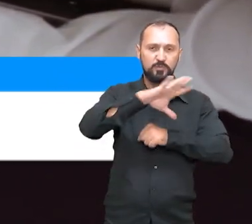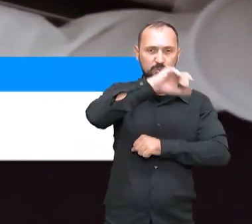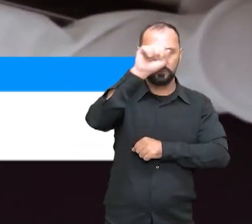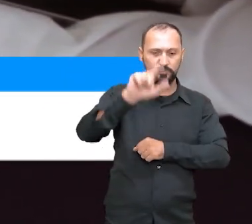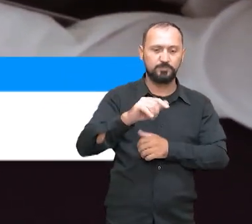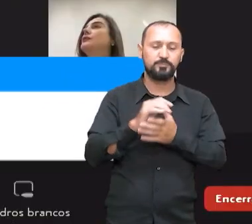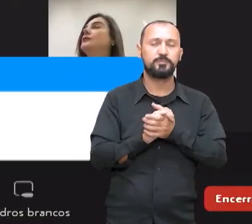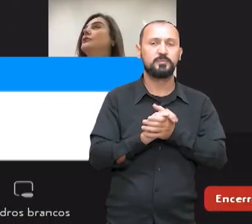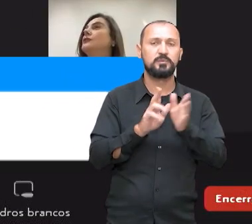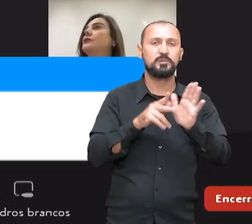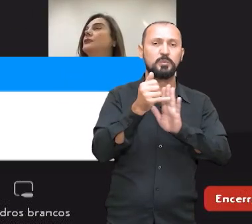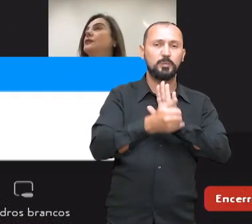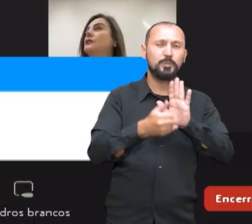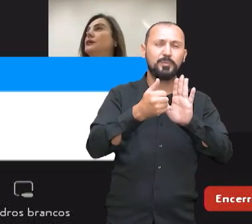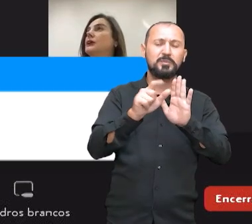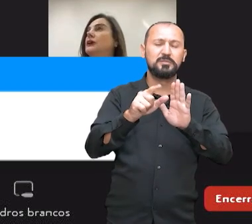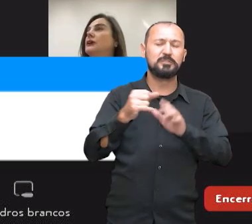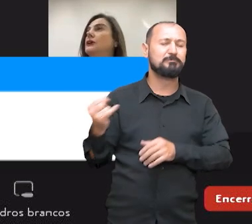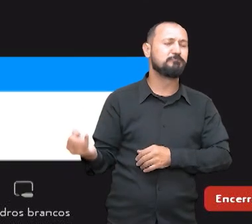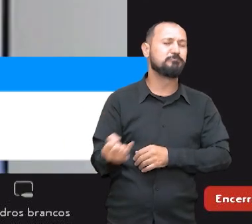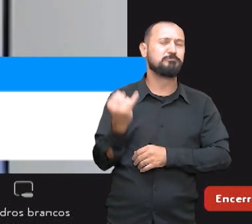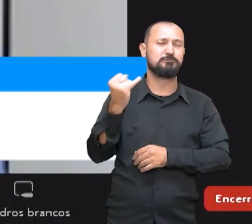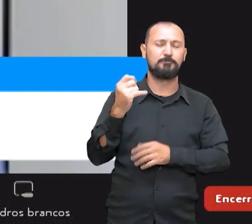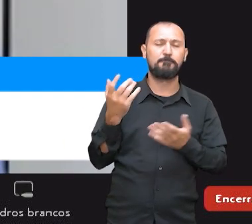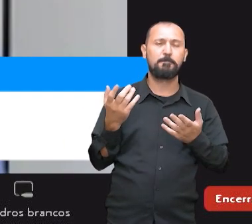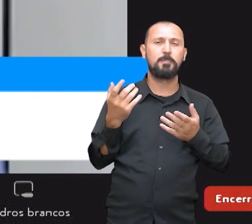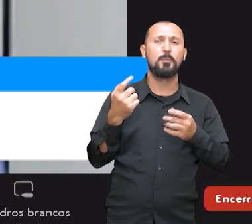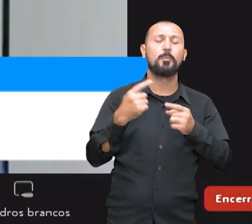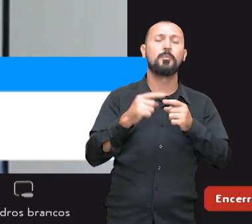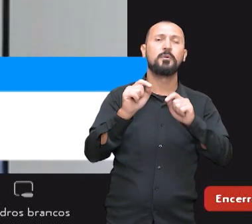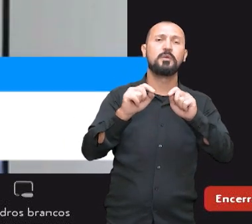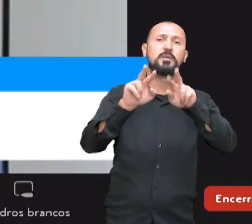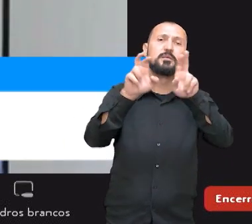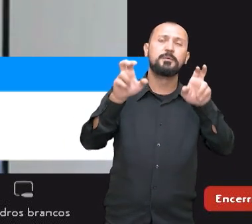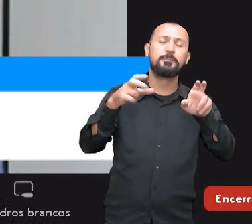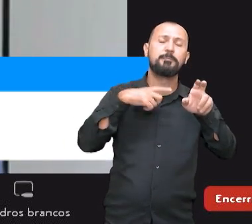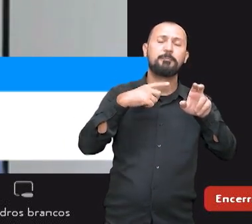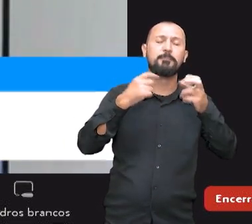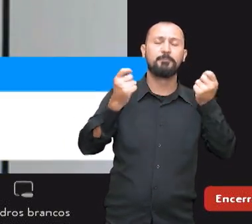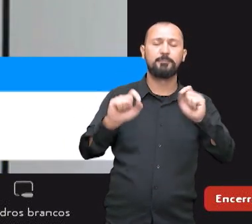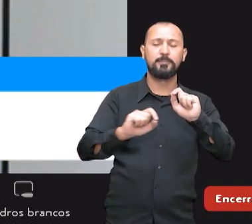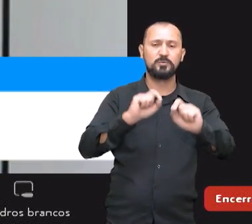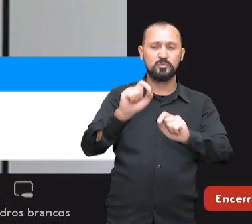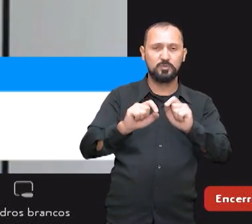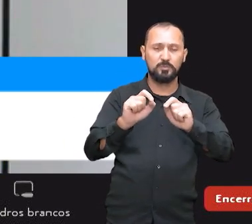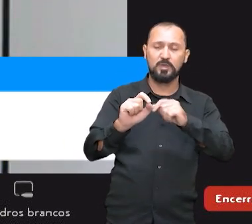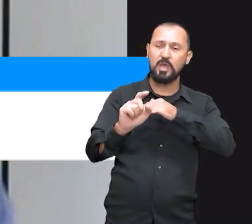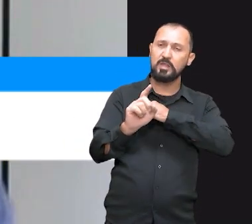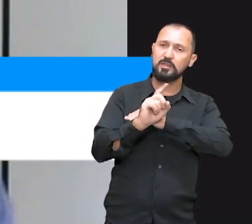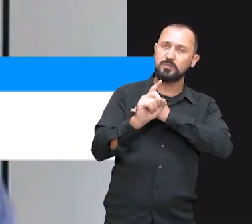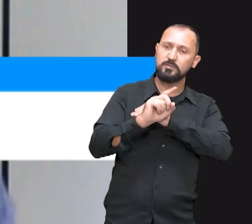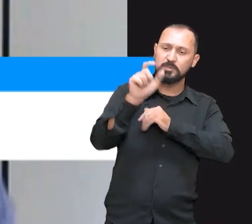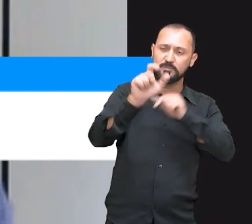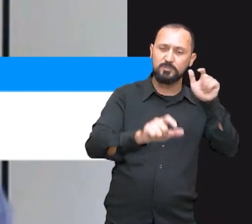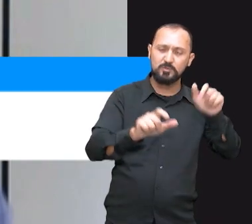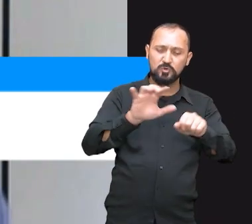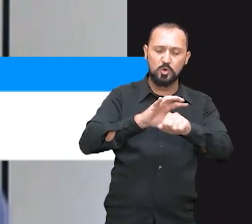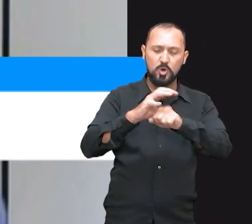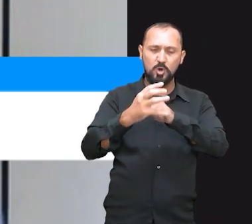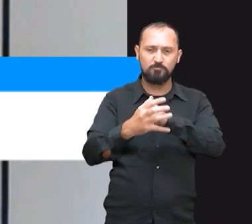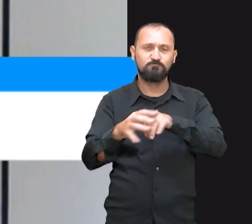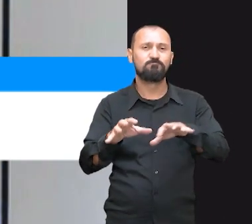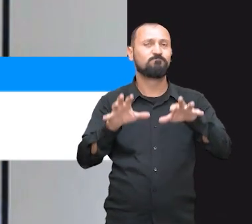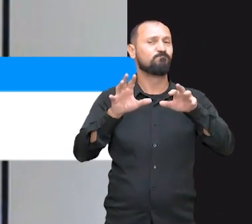Mato Grosso do Sul. Esse projeto, eu acho de suma importância, dispõe sobre o atendimento à saúde mental das vítimas da